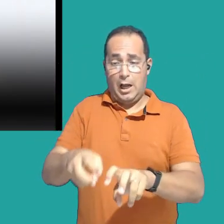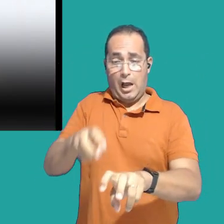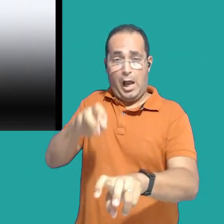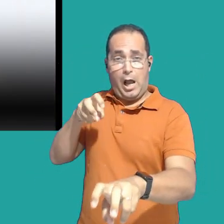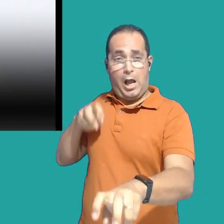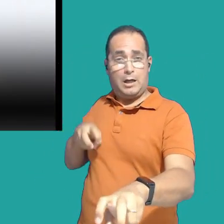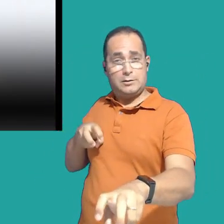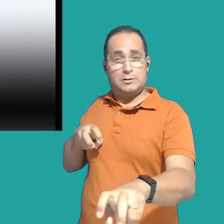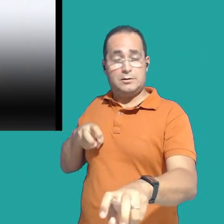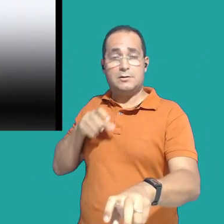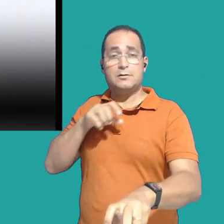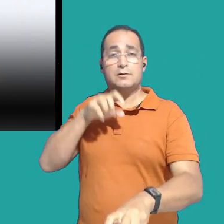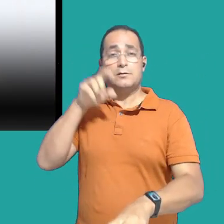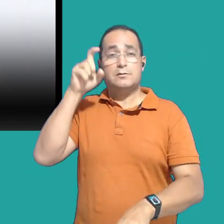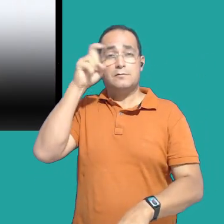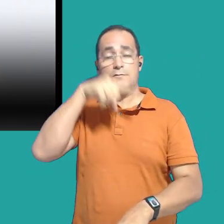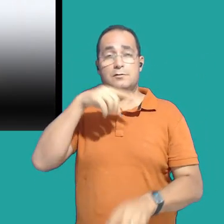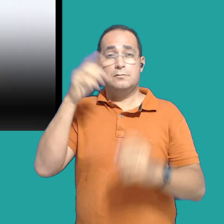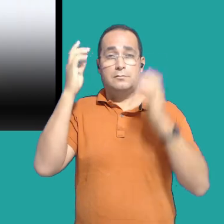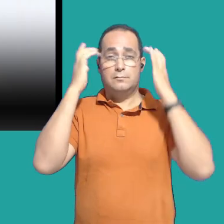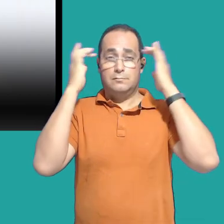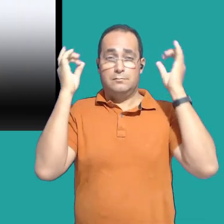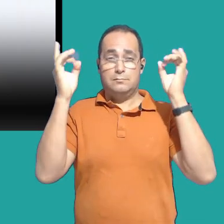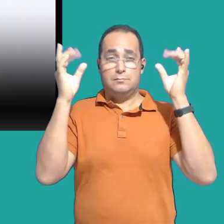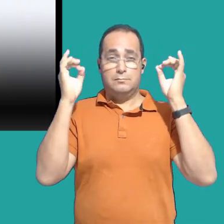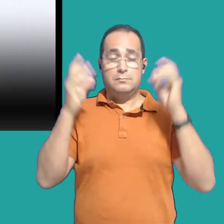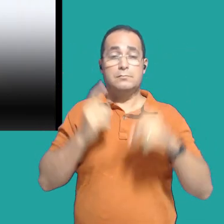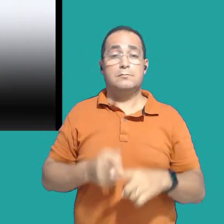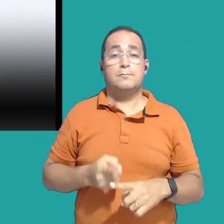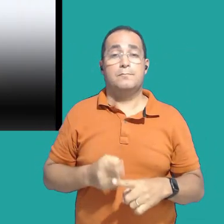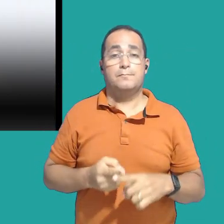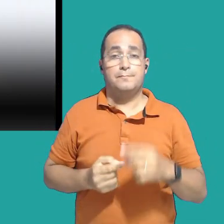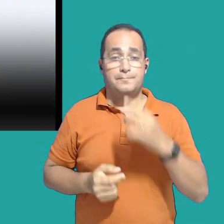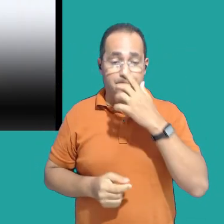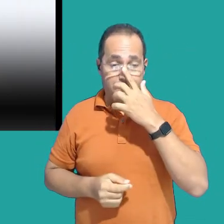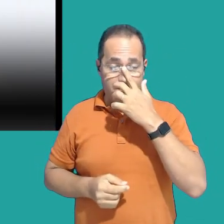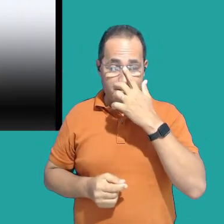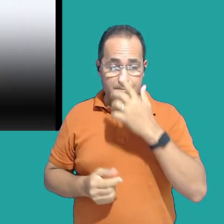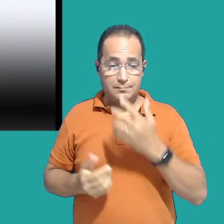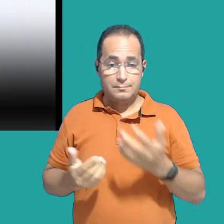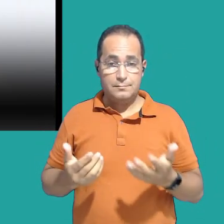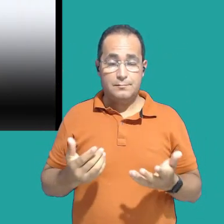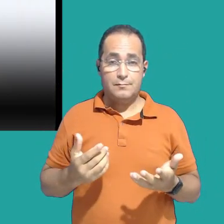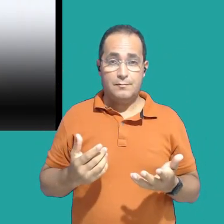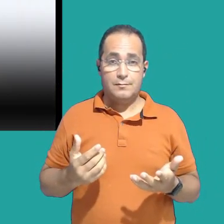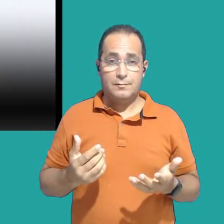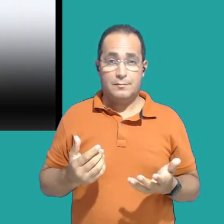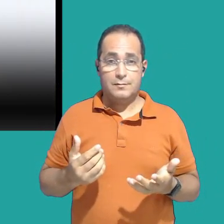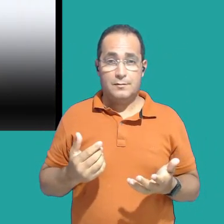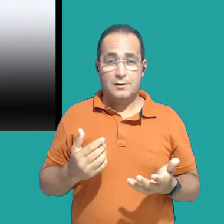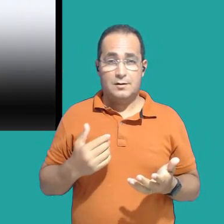cabeça quanto mais distante do quadro eu ficava. Uhum. Porque exatamente eu ah,